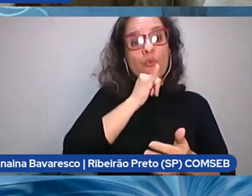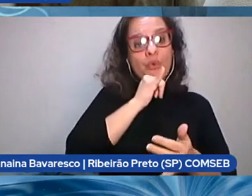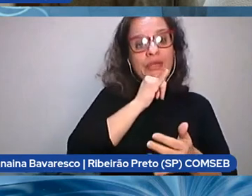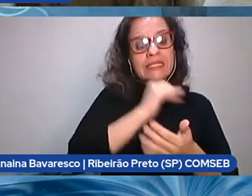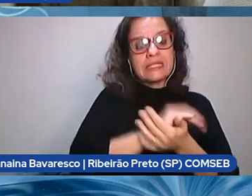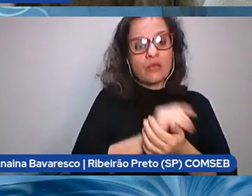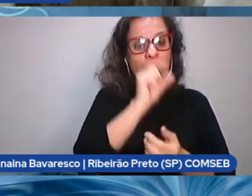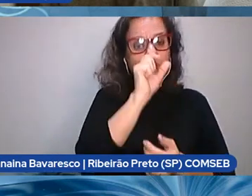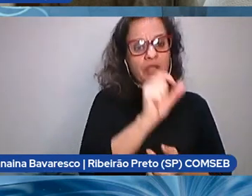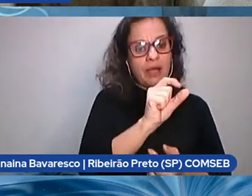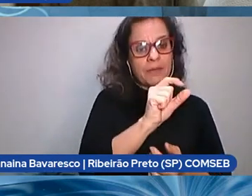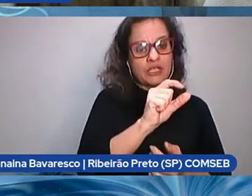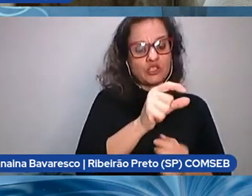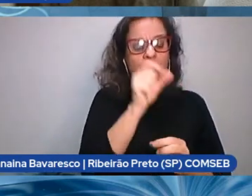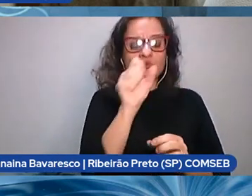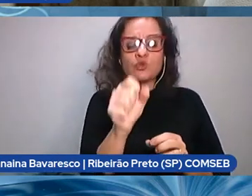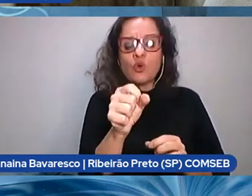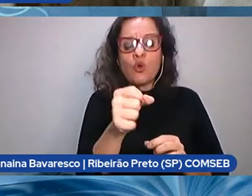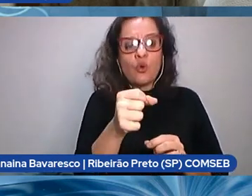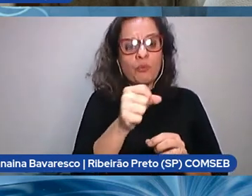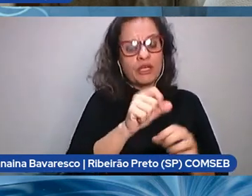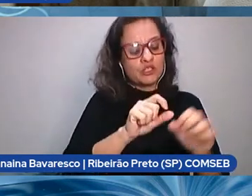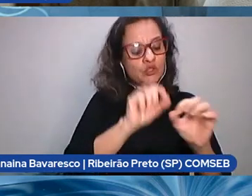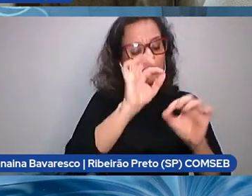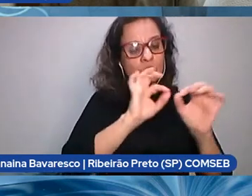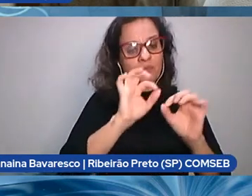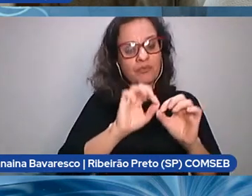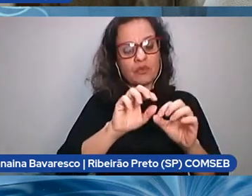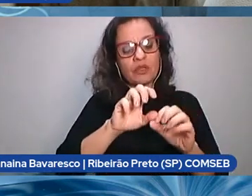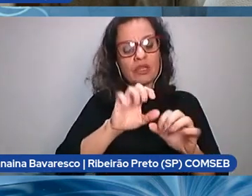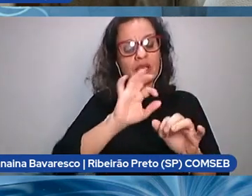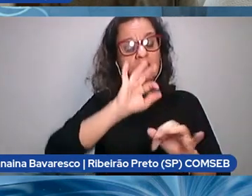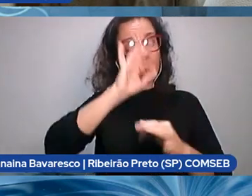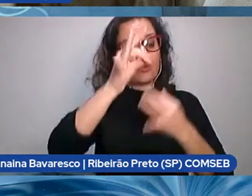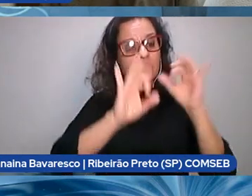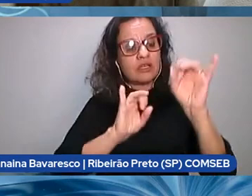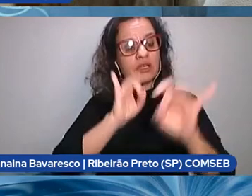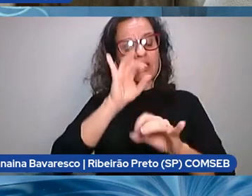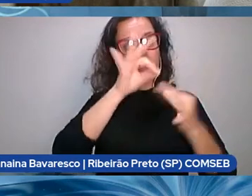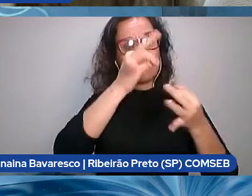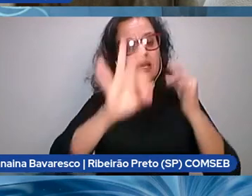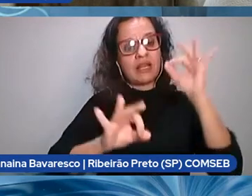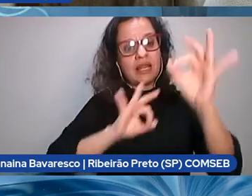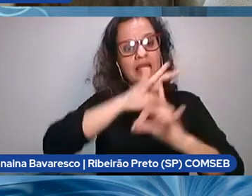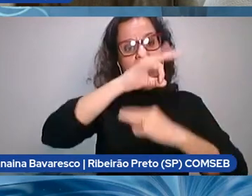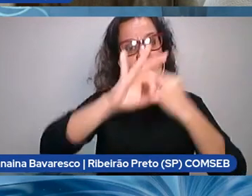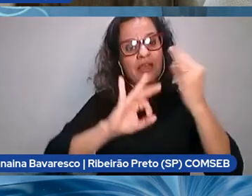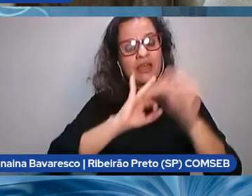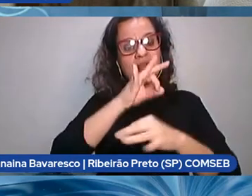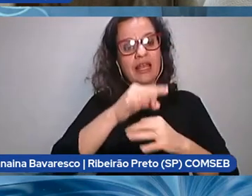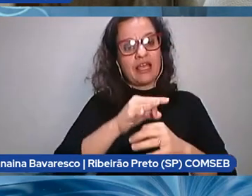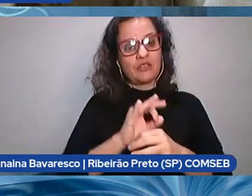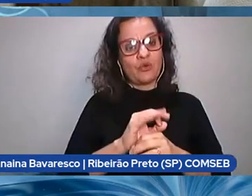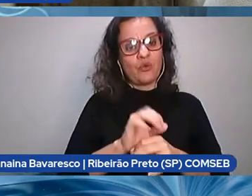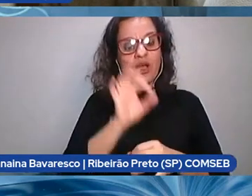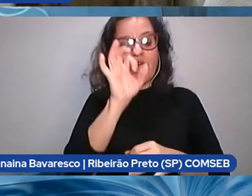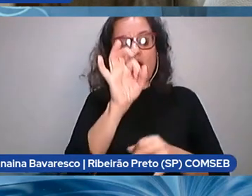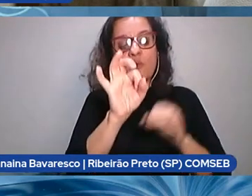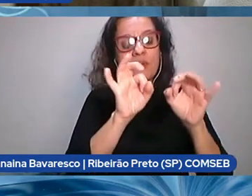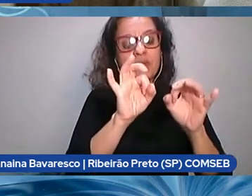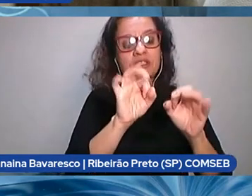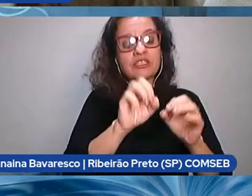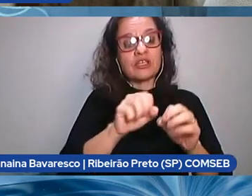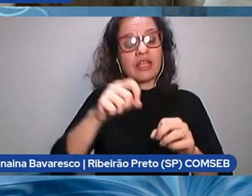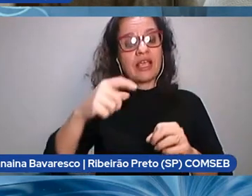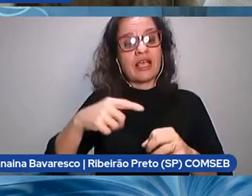partícula carregada que todos nós conhecemos, que é o elétron. O elétron é uma partícula que tem carga negativa